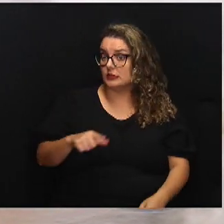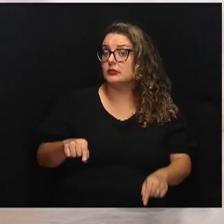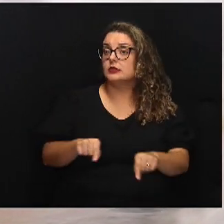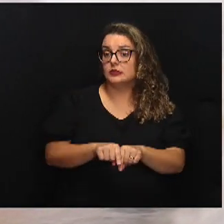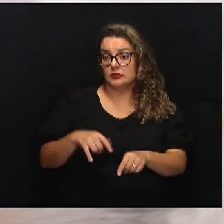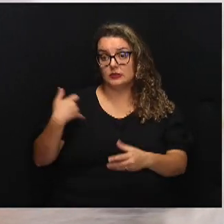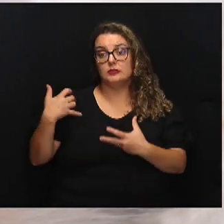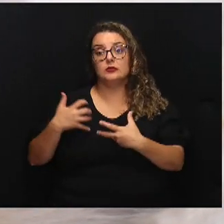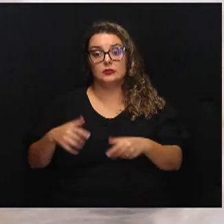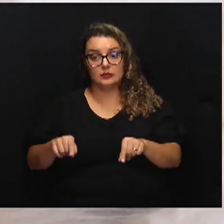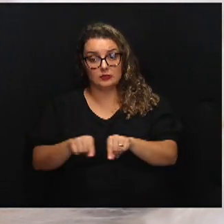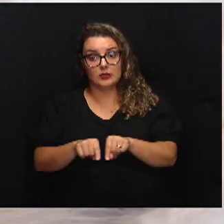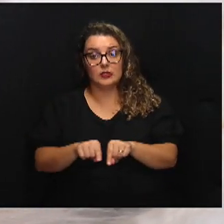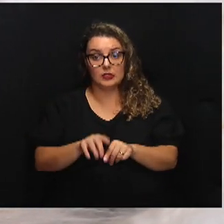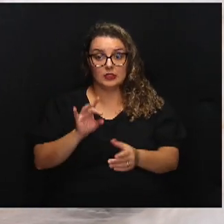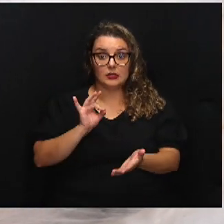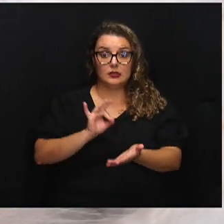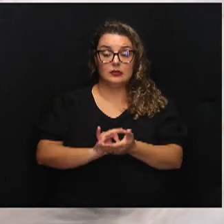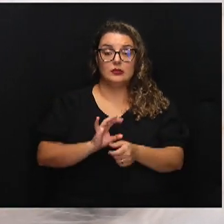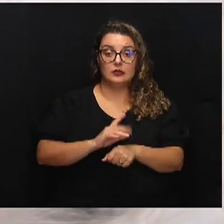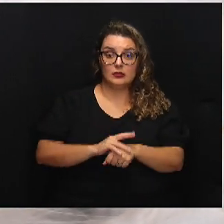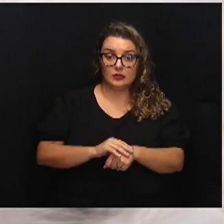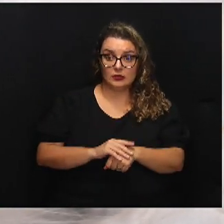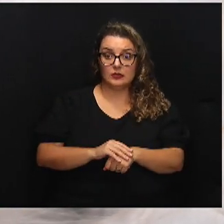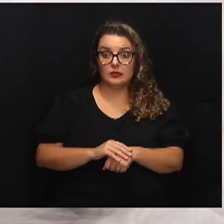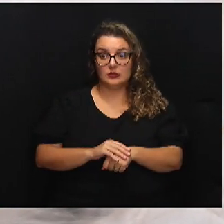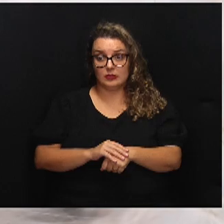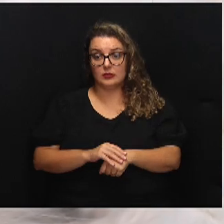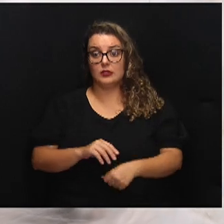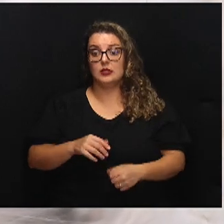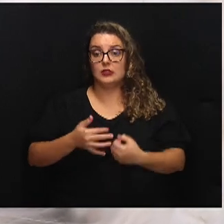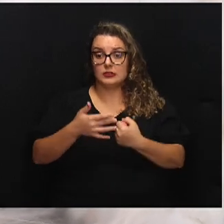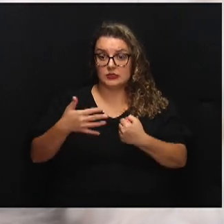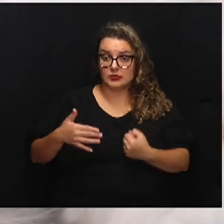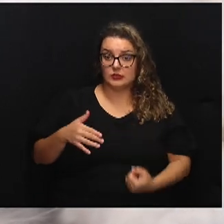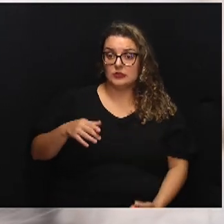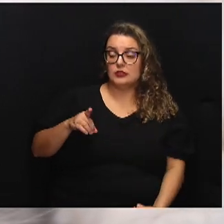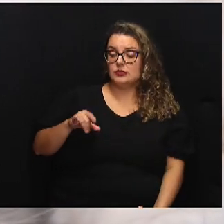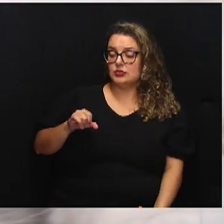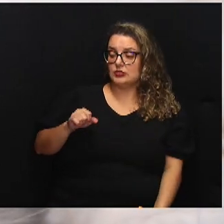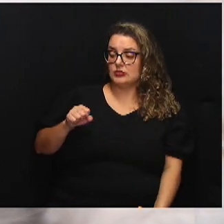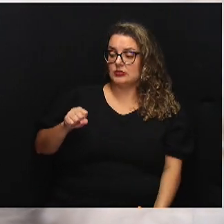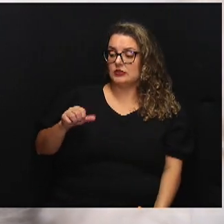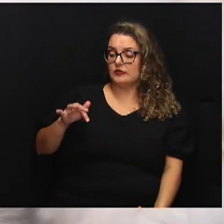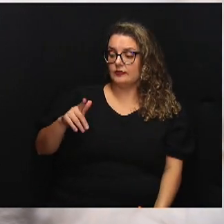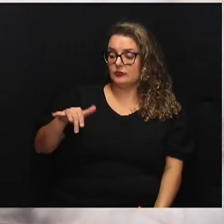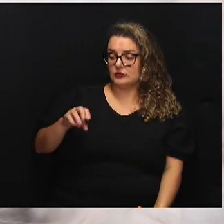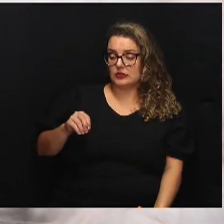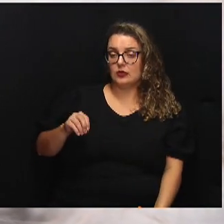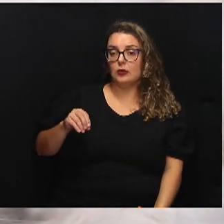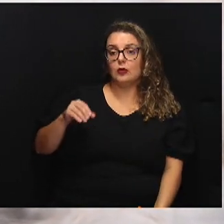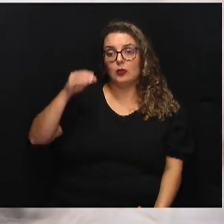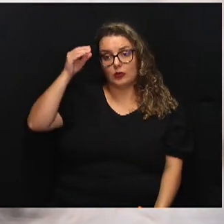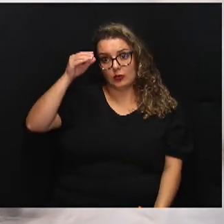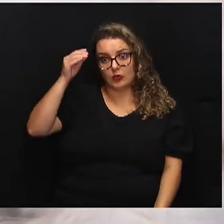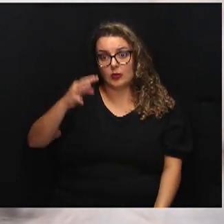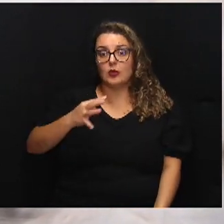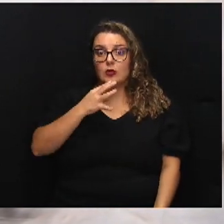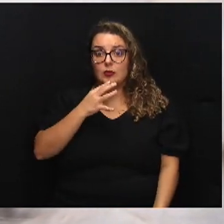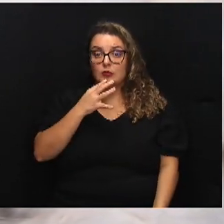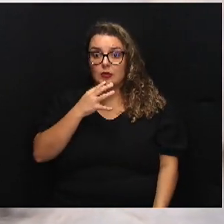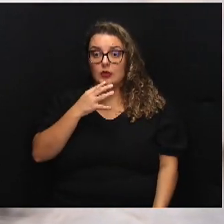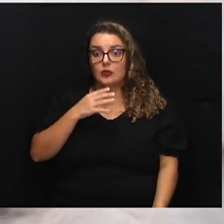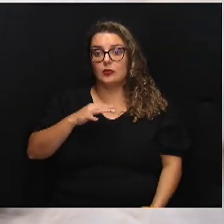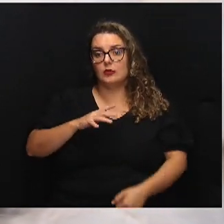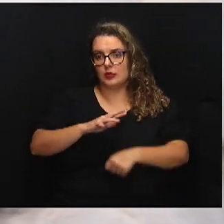idosinhos também têm. Na verdade, a doença chama de síndrome da disfunção cognitiva, né? Ela é conhecida popularmente como Alzheimer porque